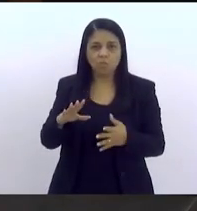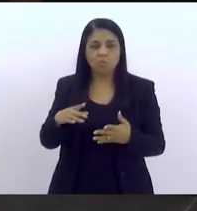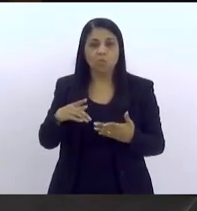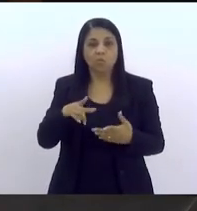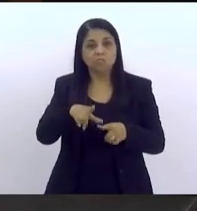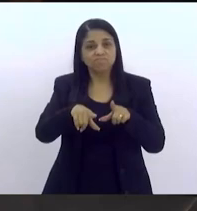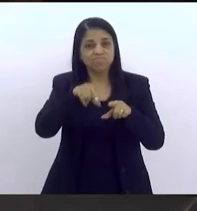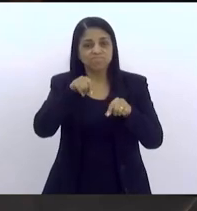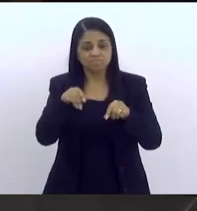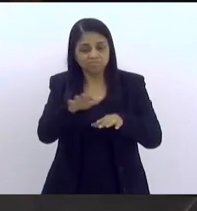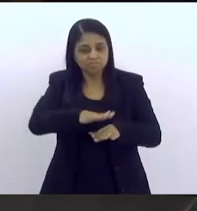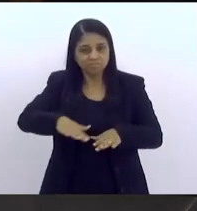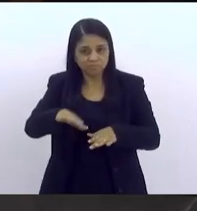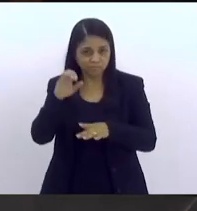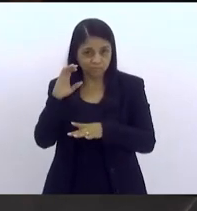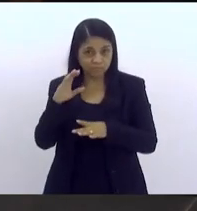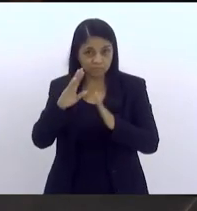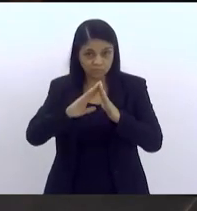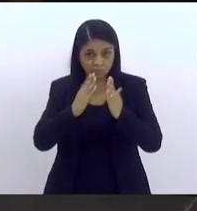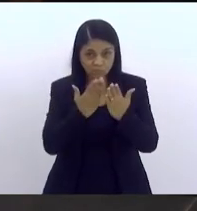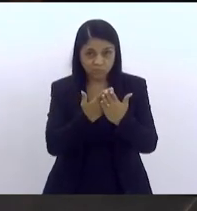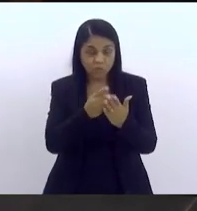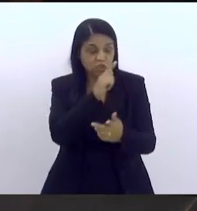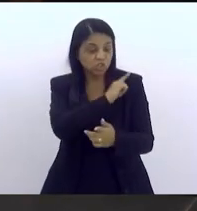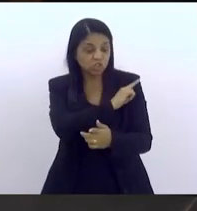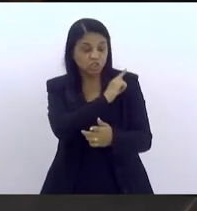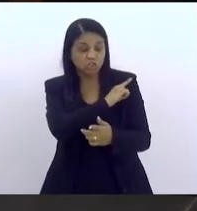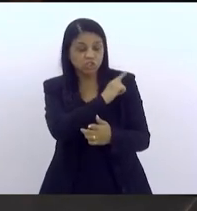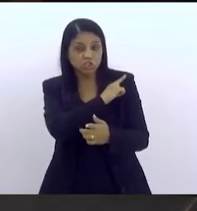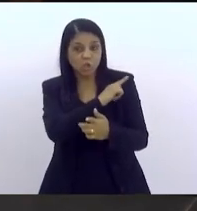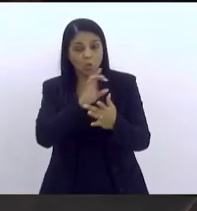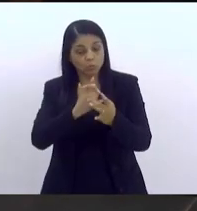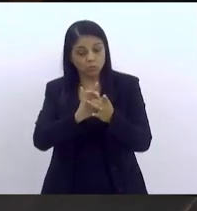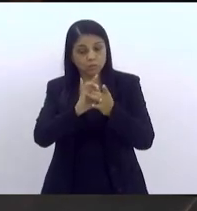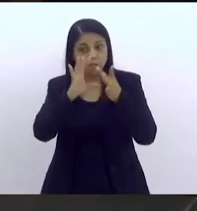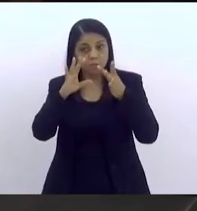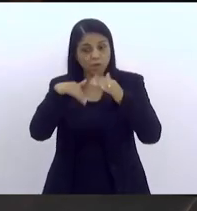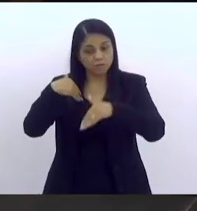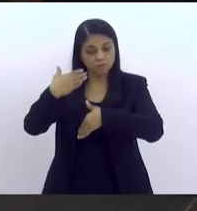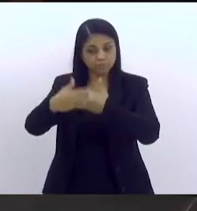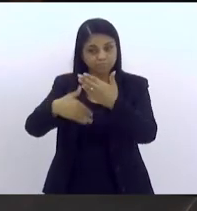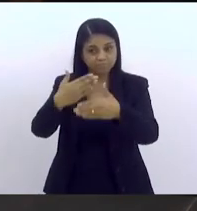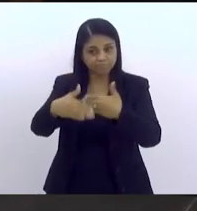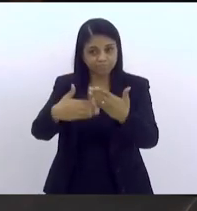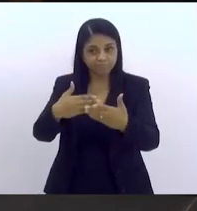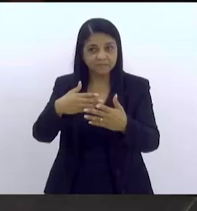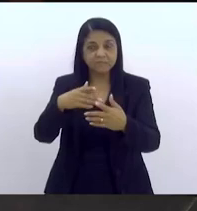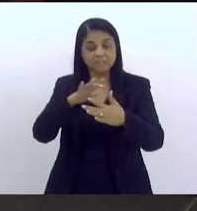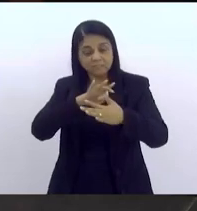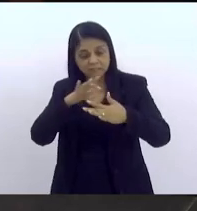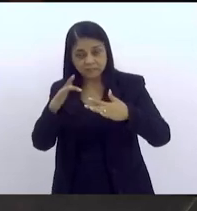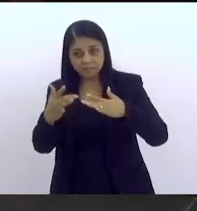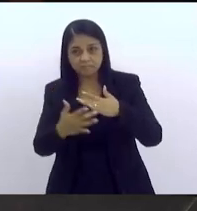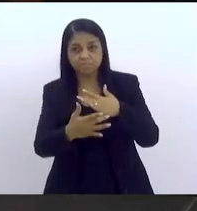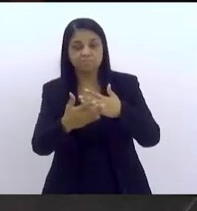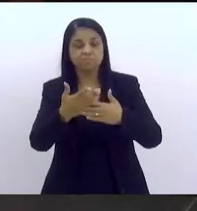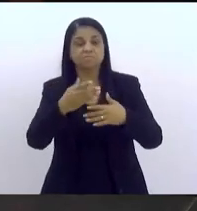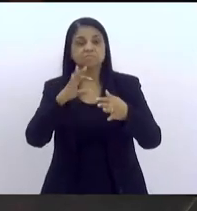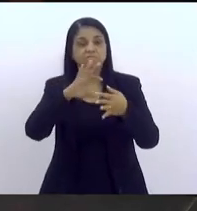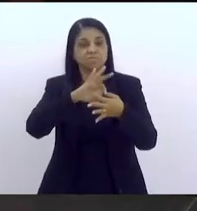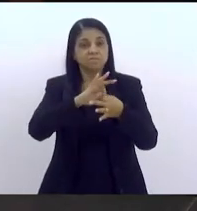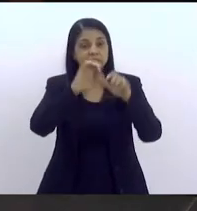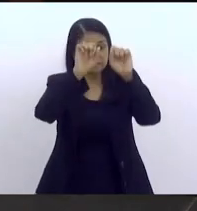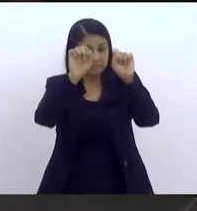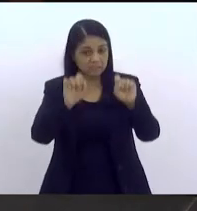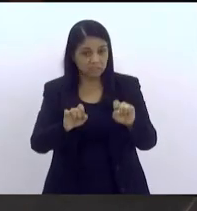deve ser promovida por meio da gestão democrática da escola redes e sistemas de ensino a